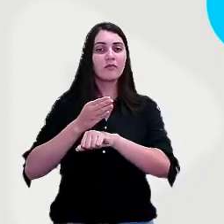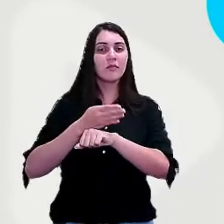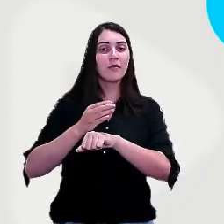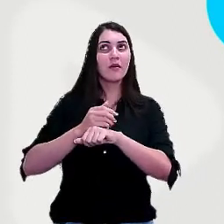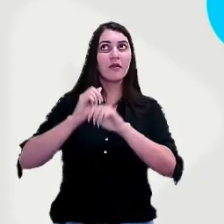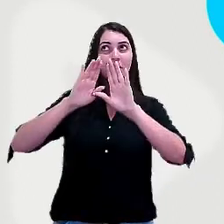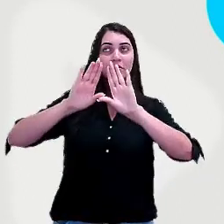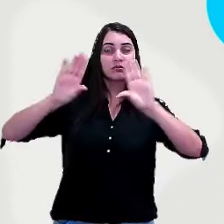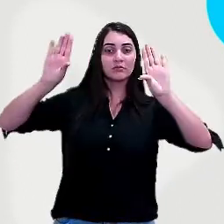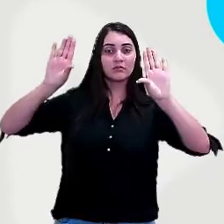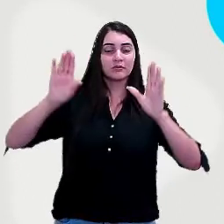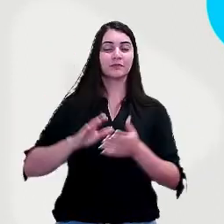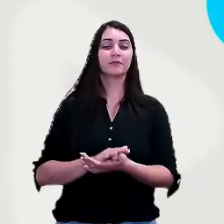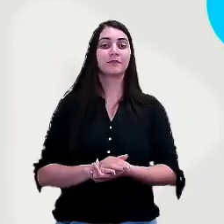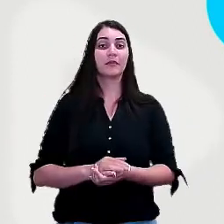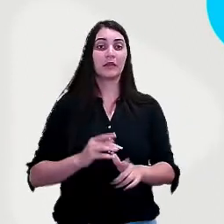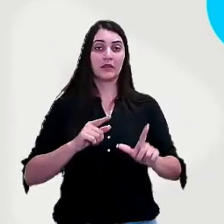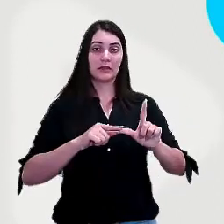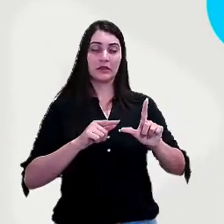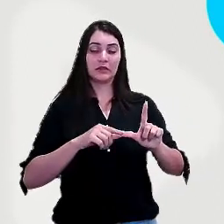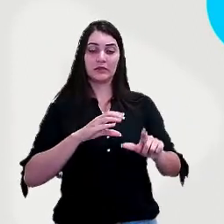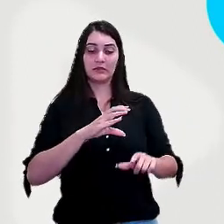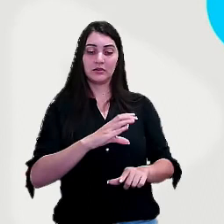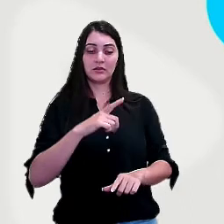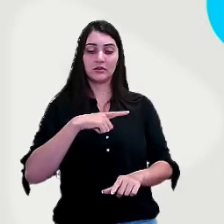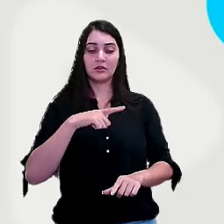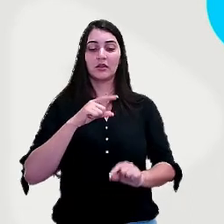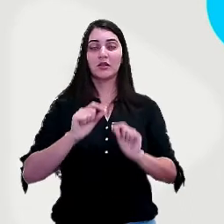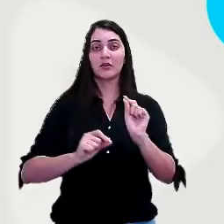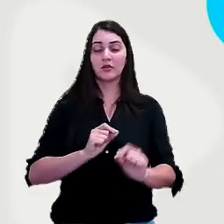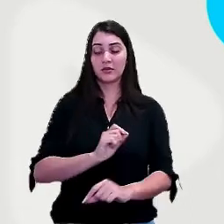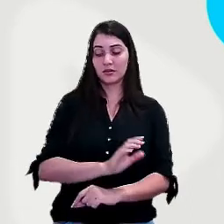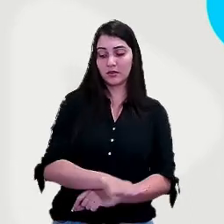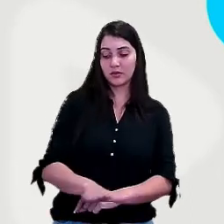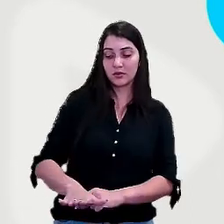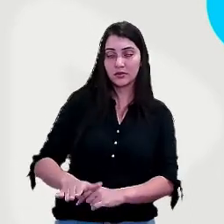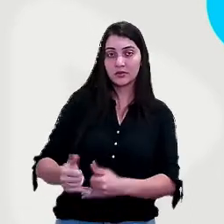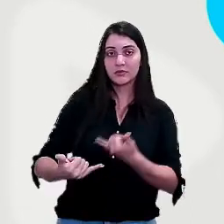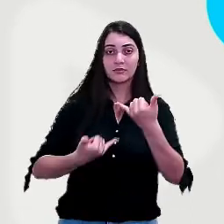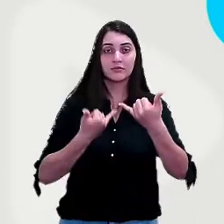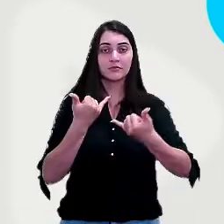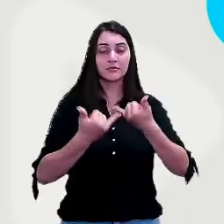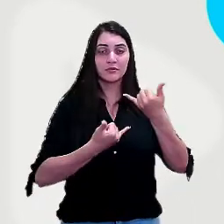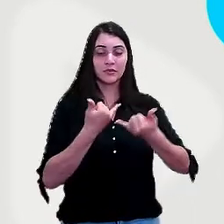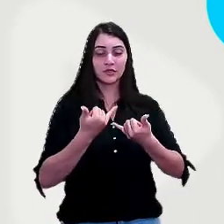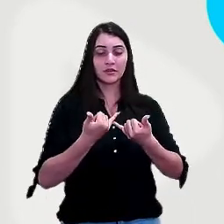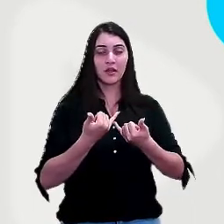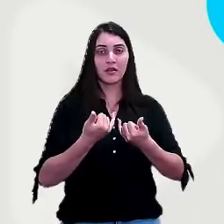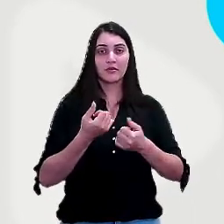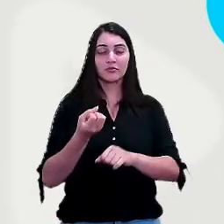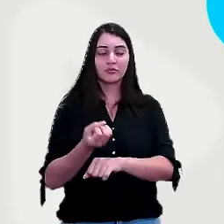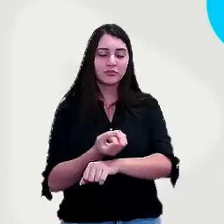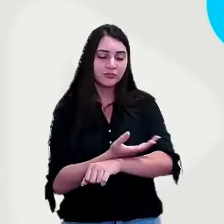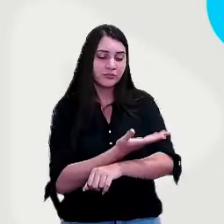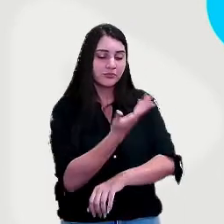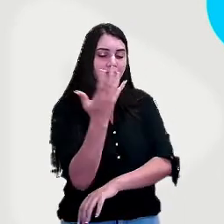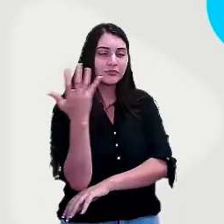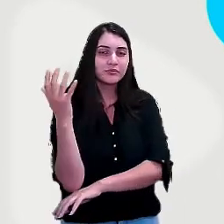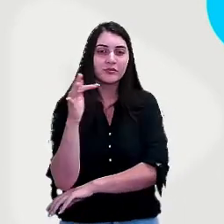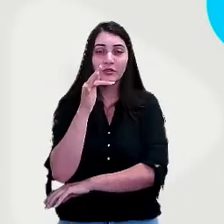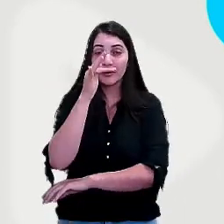céu. Na letra C, temos aí crianças estão brincando no jardim